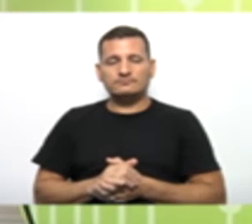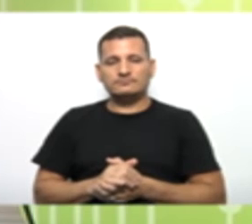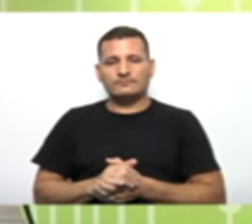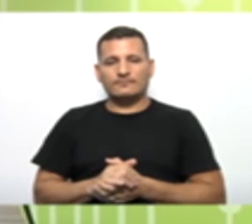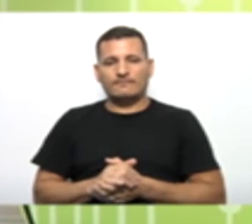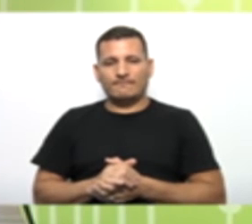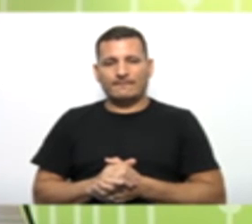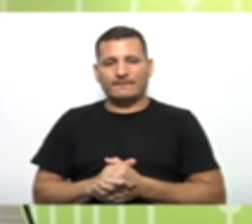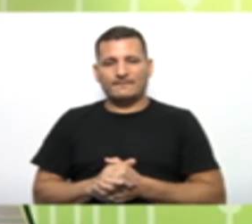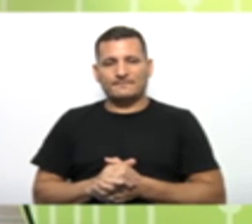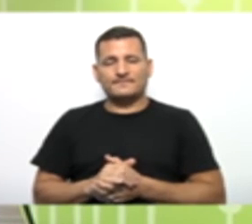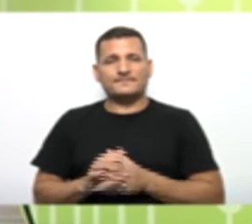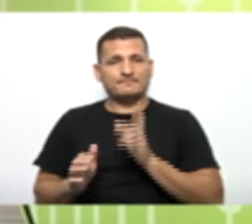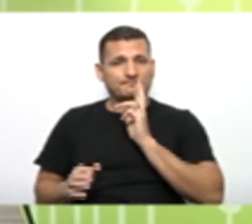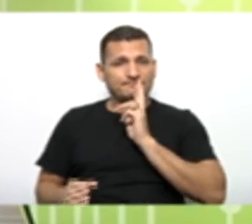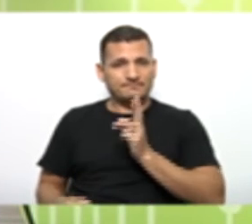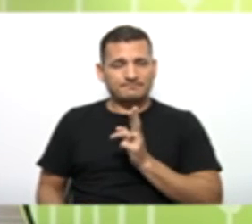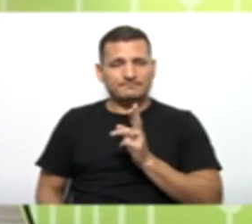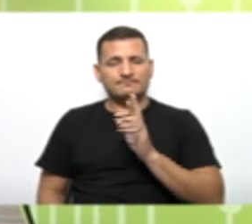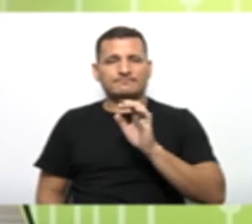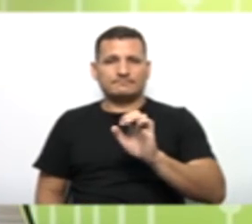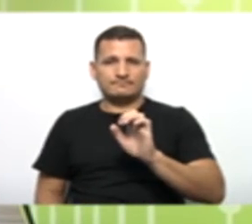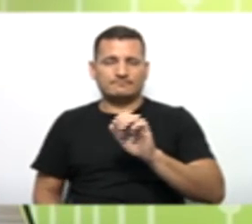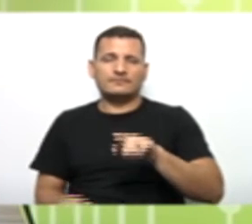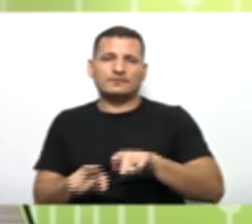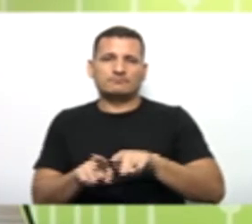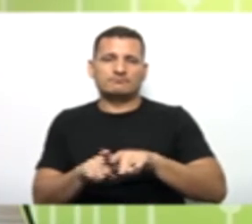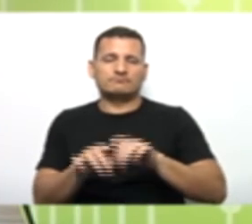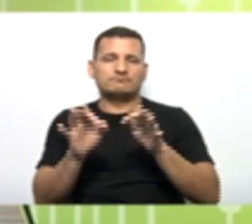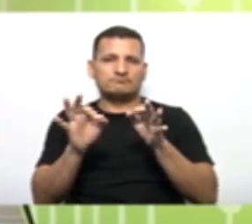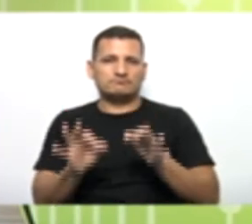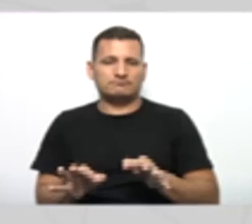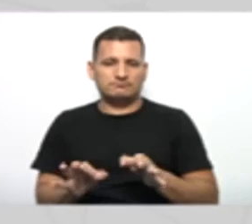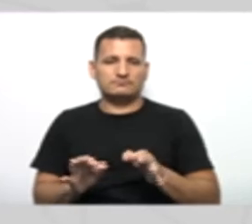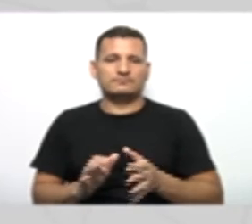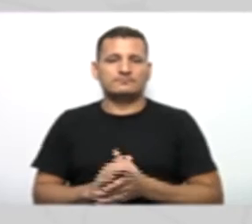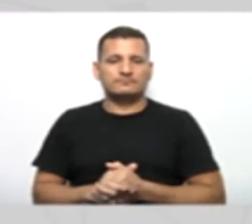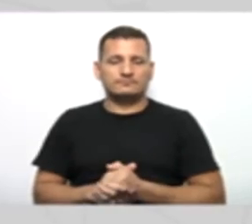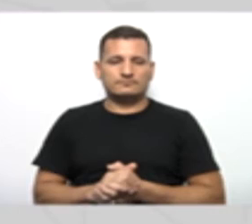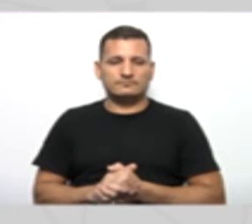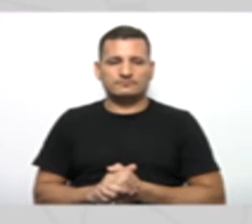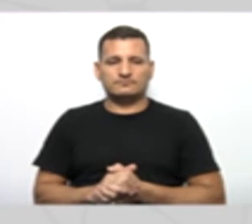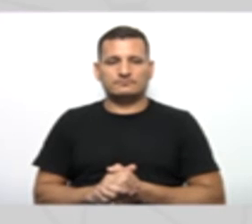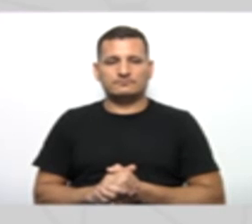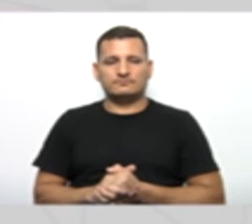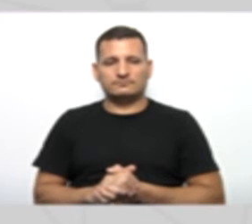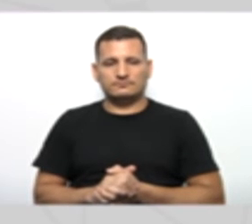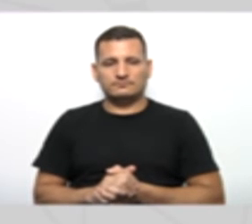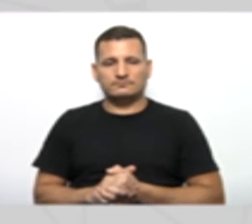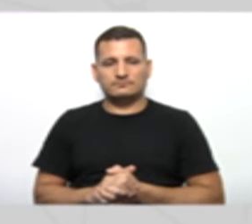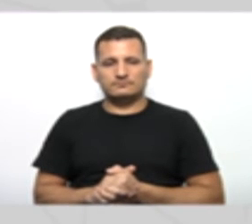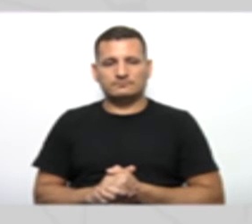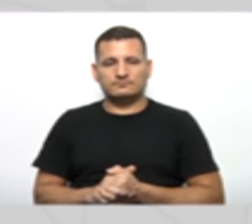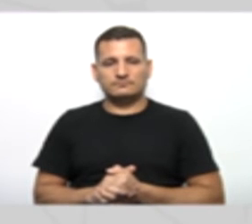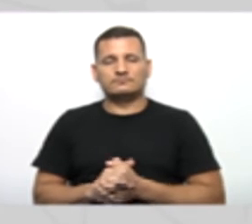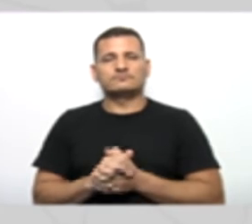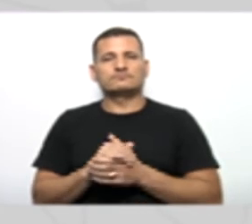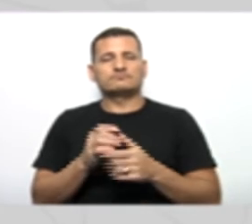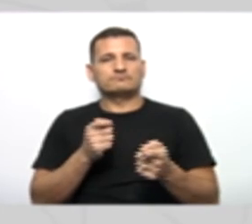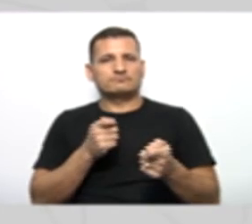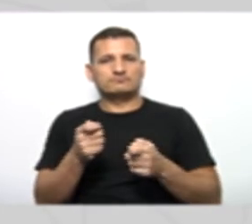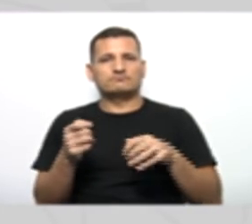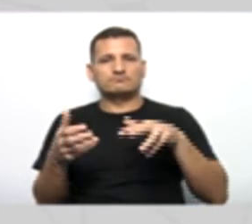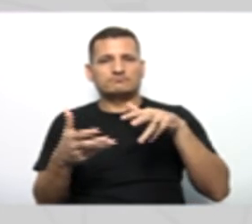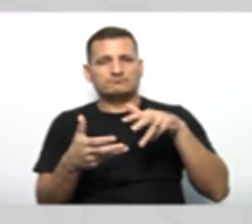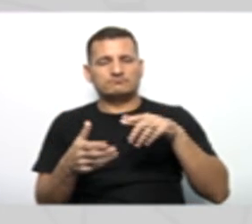a alternativa E também está correta. O desenvolvimento sustentável faz referência à relação entre impacto